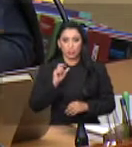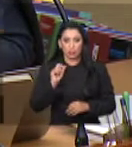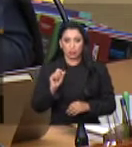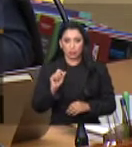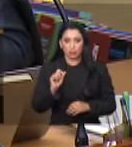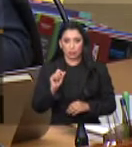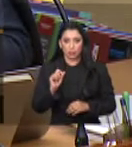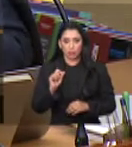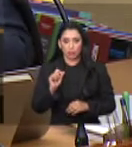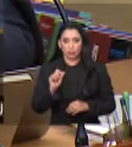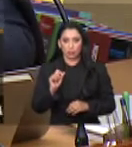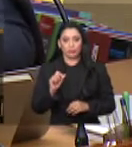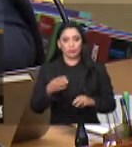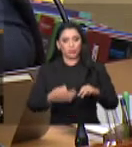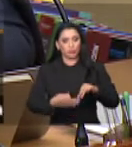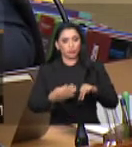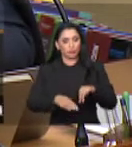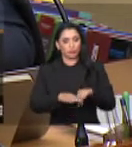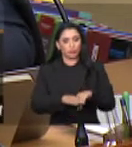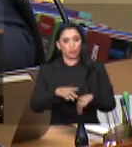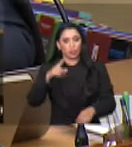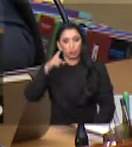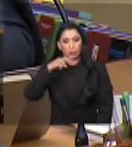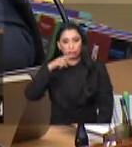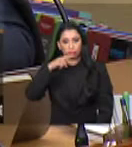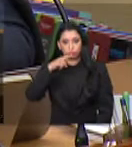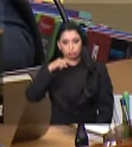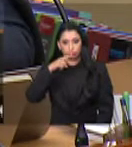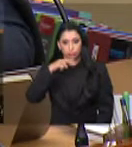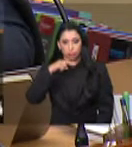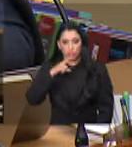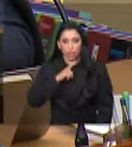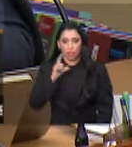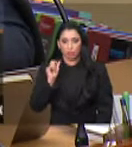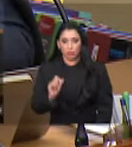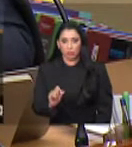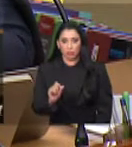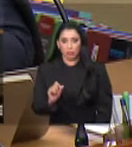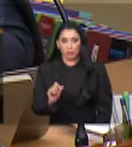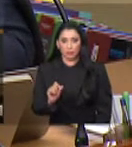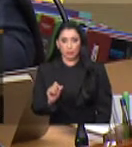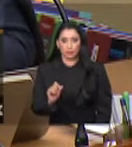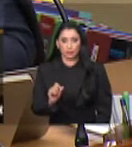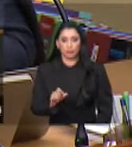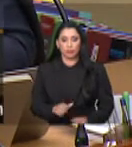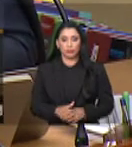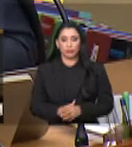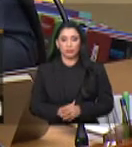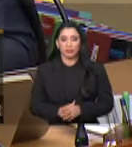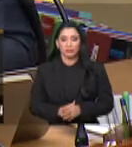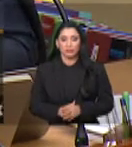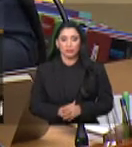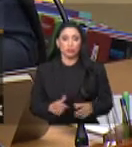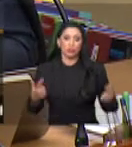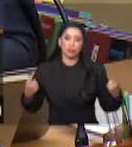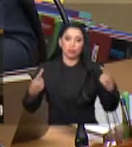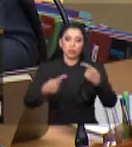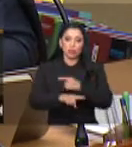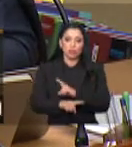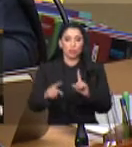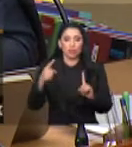Ministro Gilmar Mendes e Independente de uma divergência